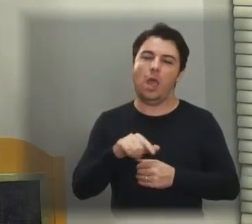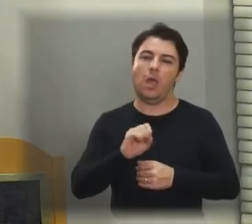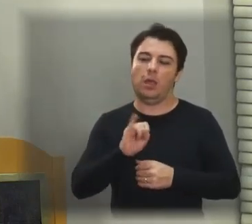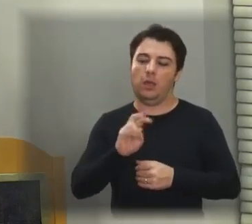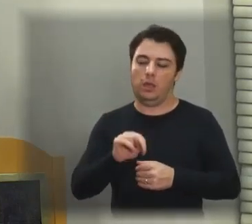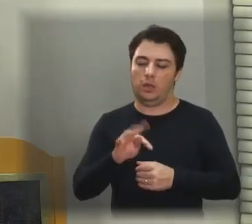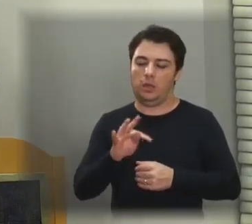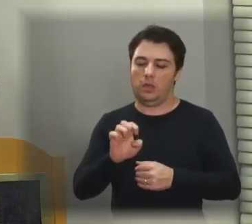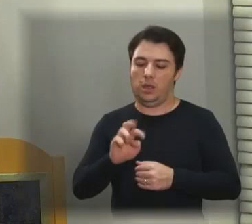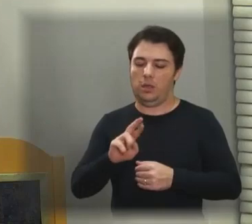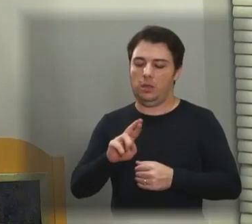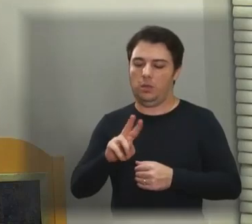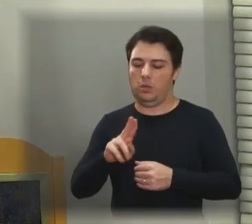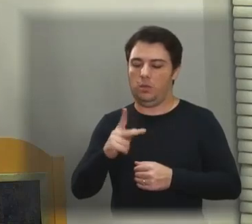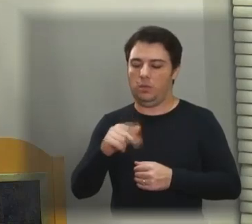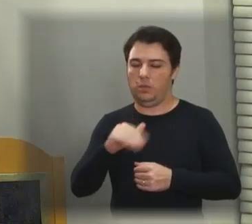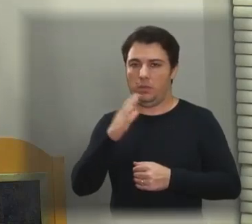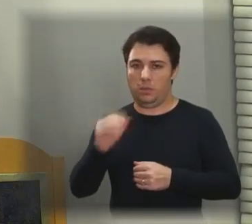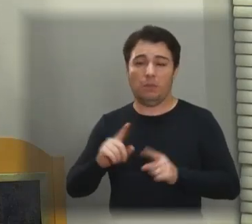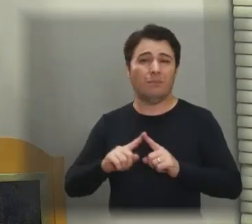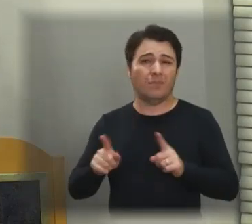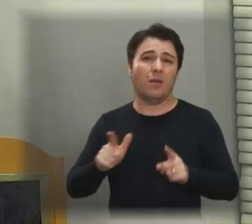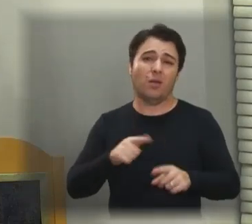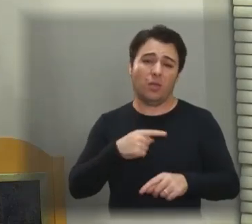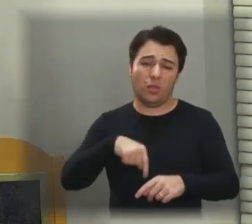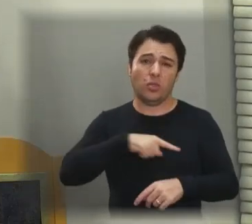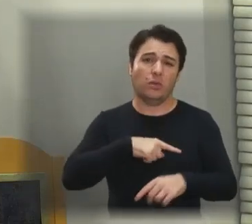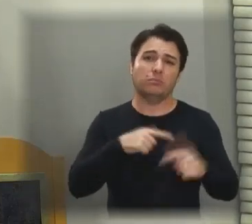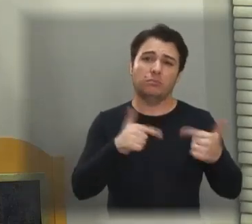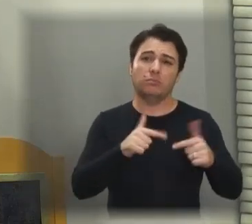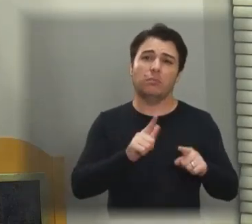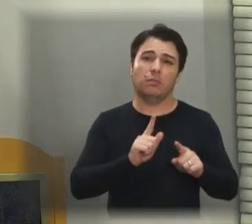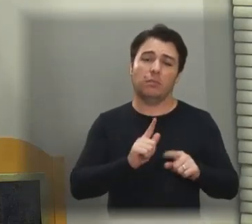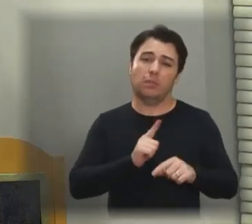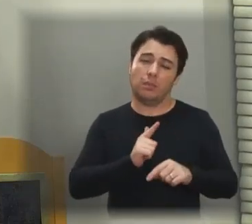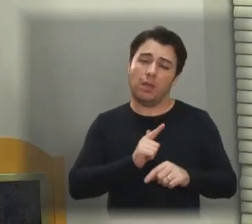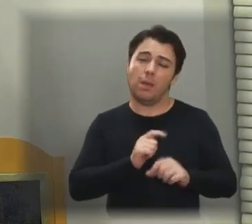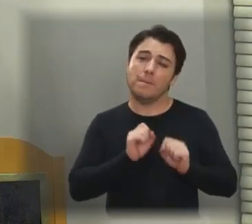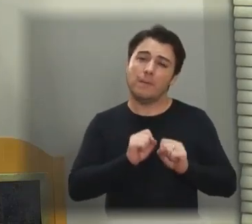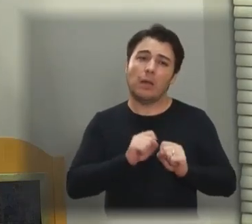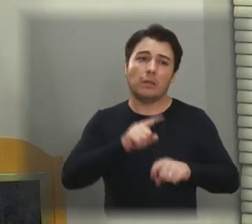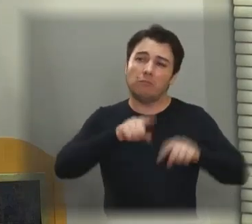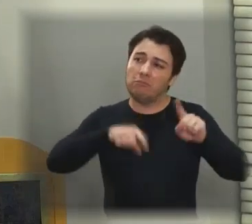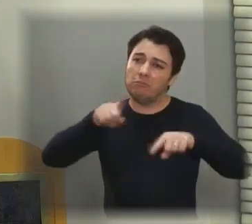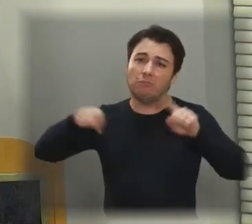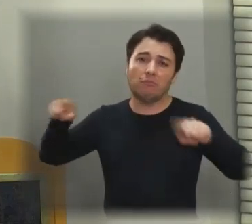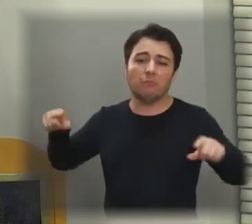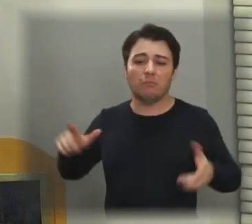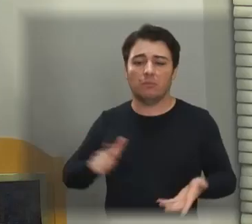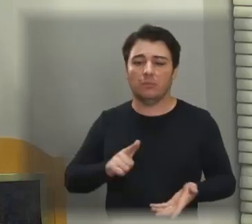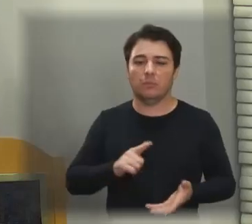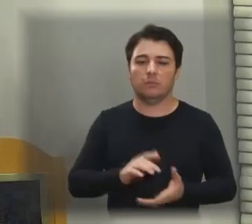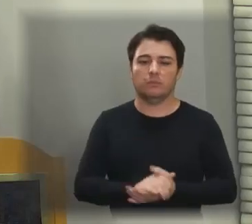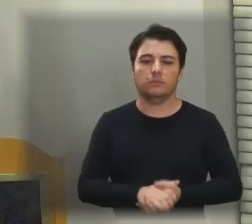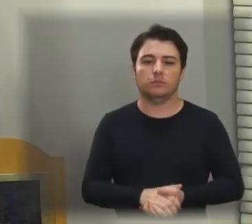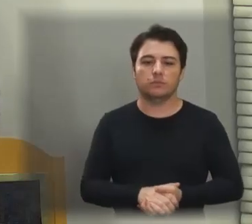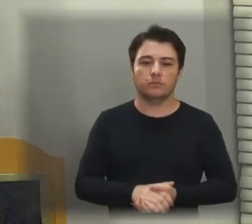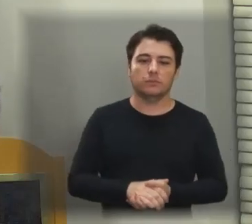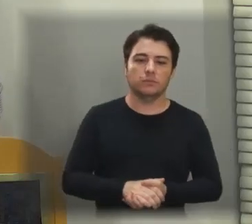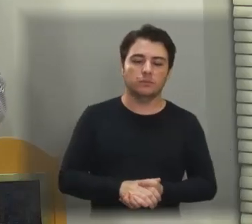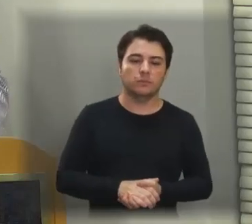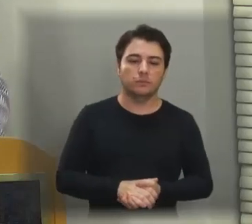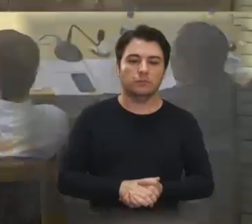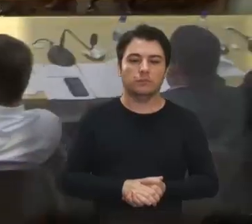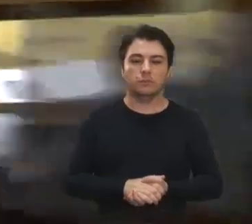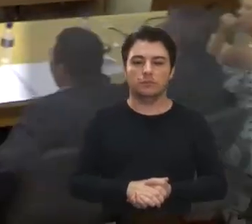tem o essas manobras pode acontecer e tá ocorrendo só um uma pessoa forte pode